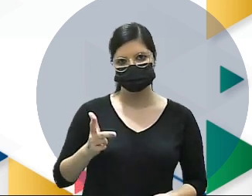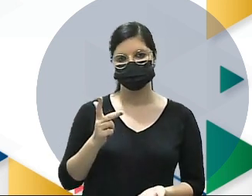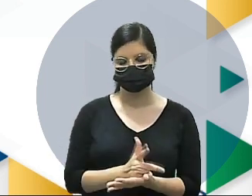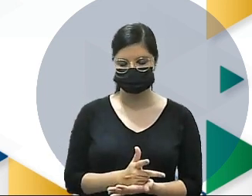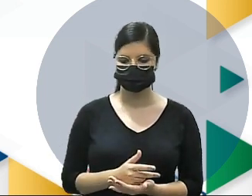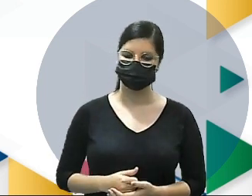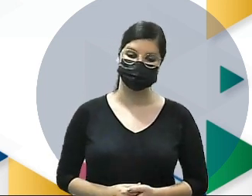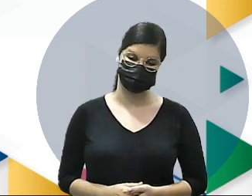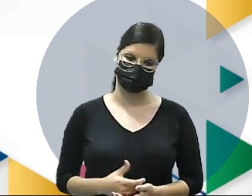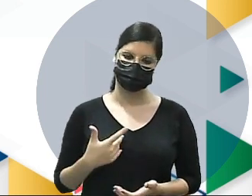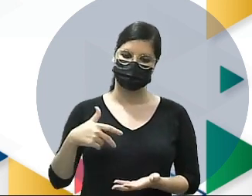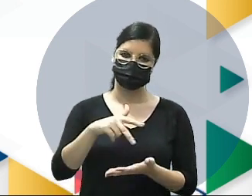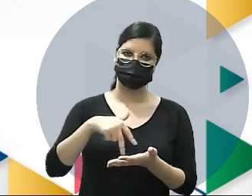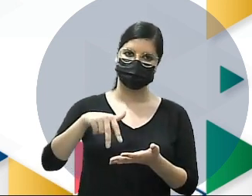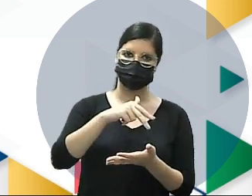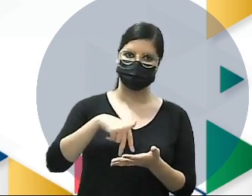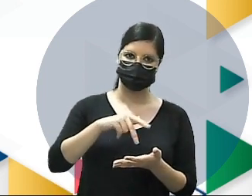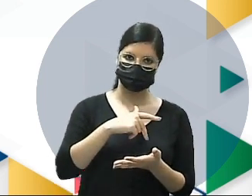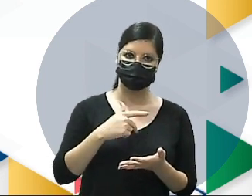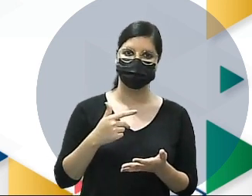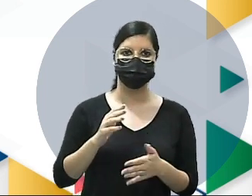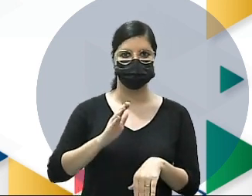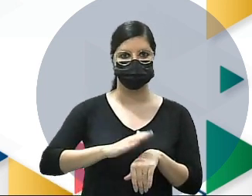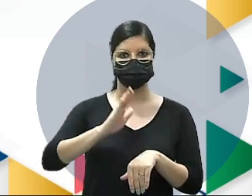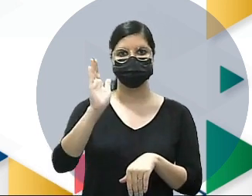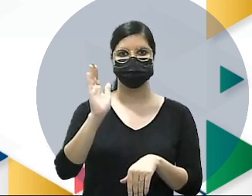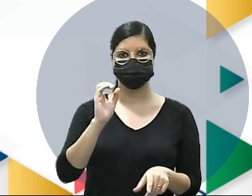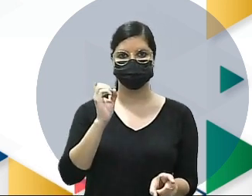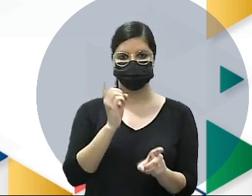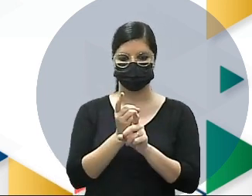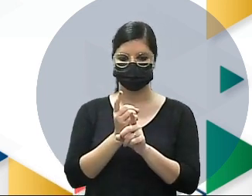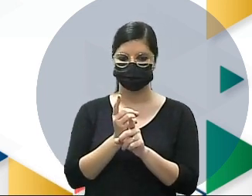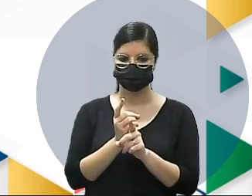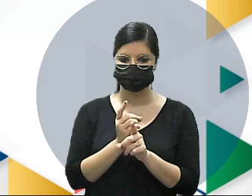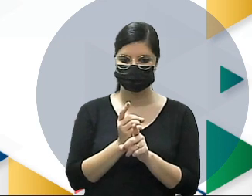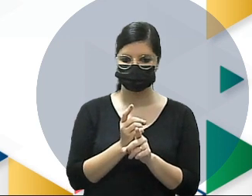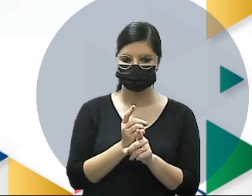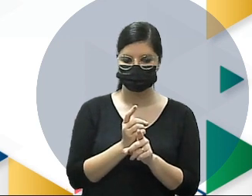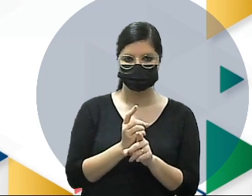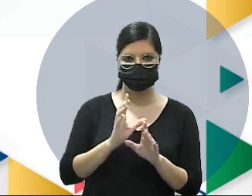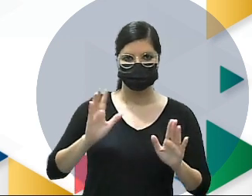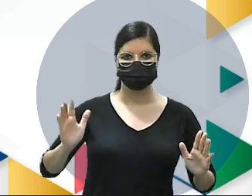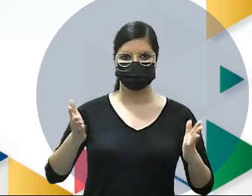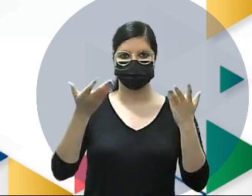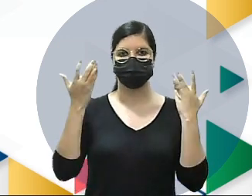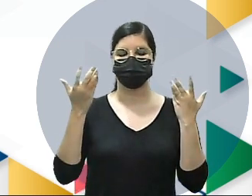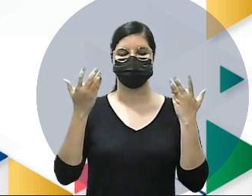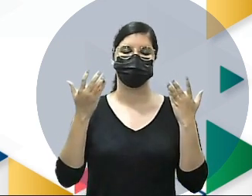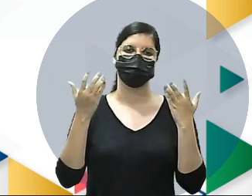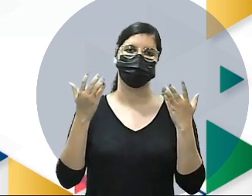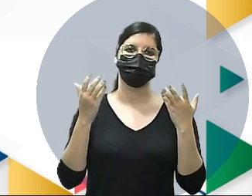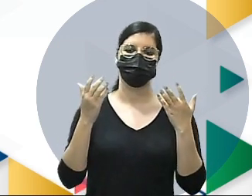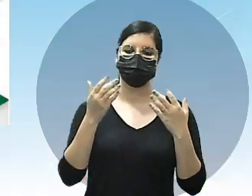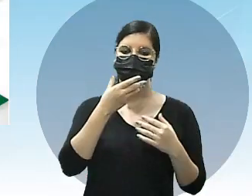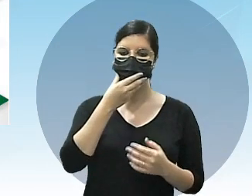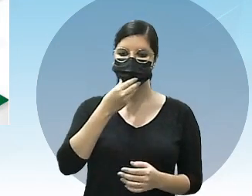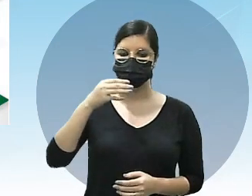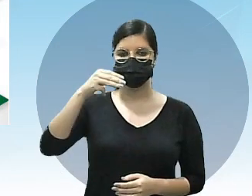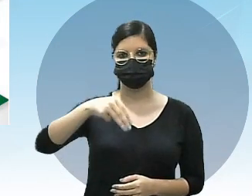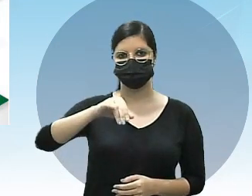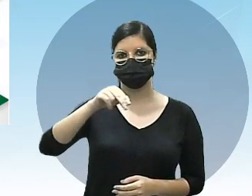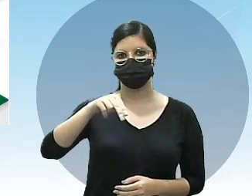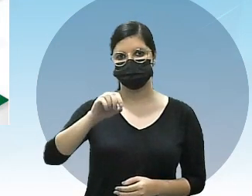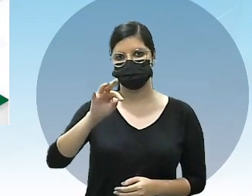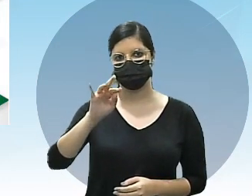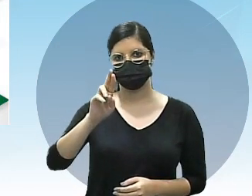também para isso nem uma das danças mais escritas na antiguidade era aquela que usava na festa do Minotauro se vocês podem olhar olhar lá hoje estudar